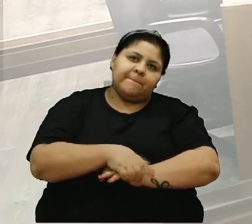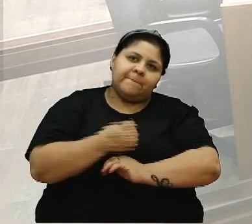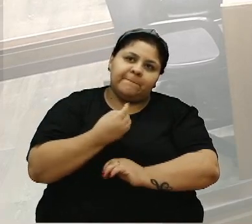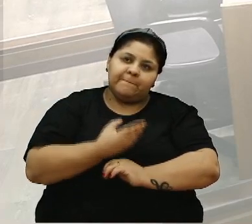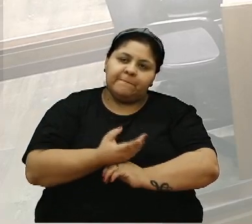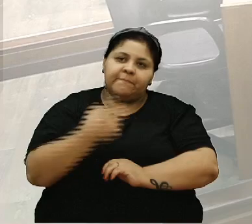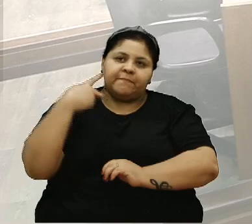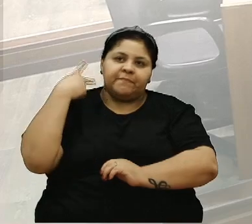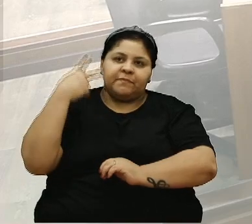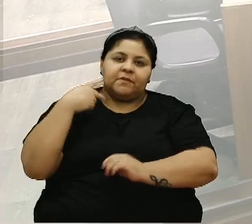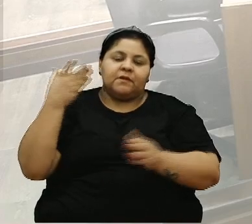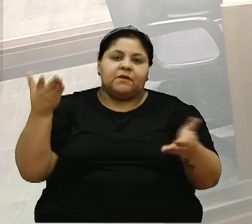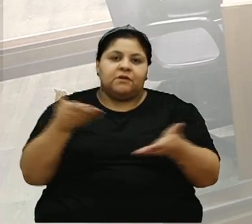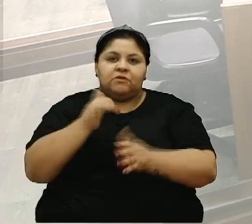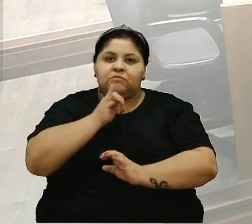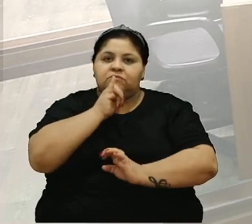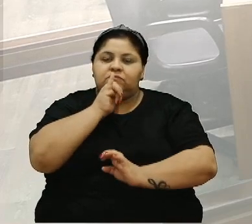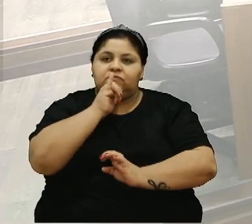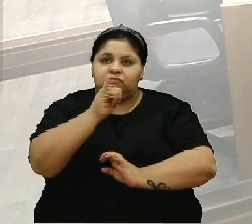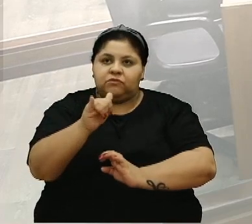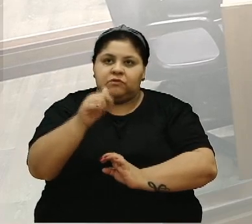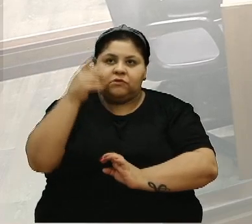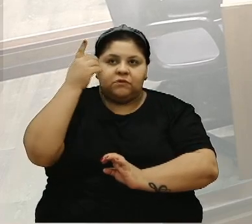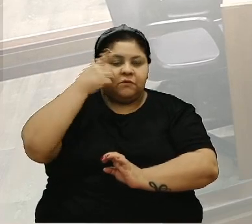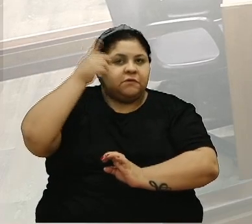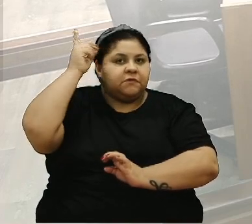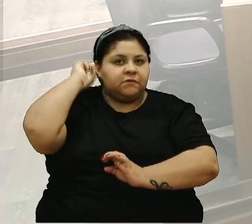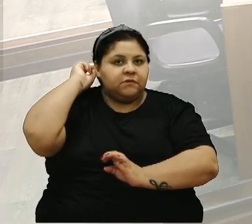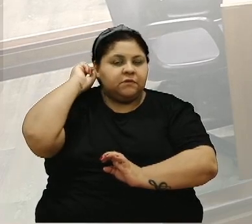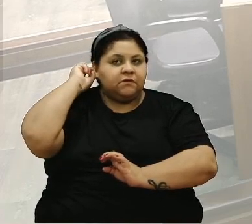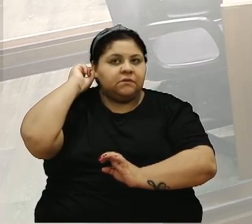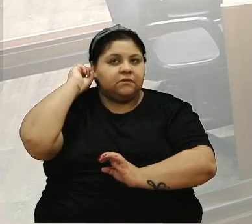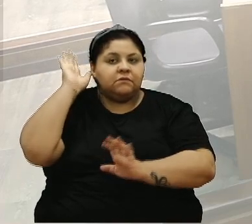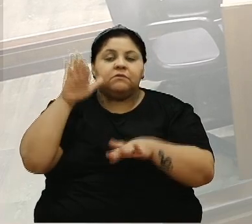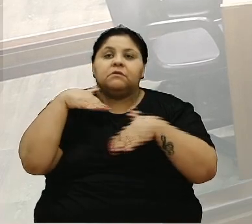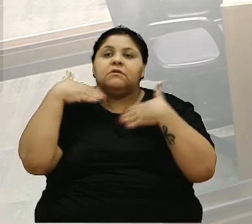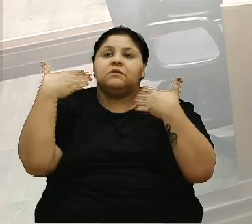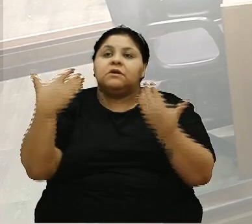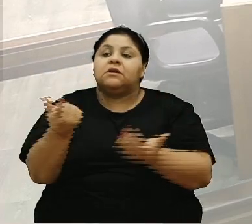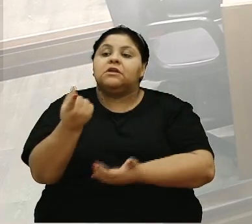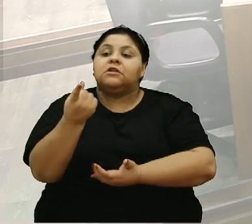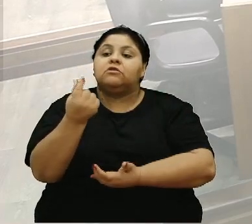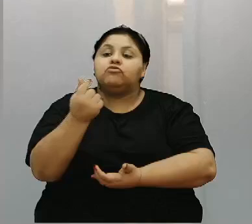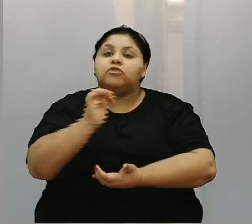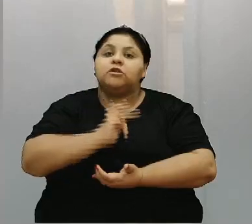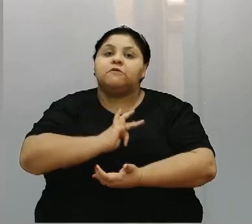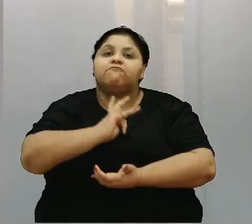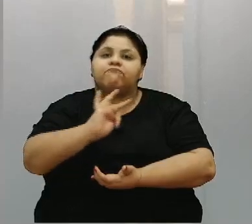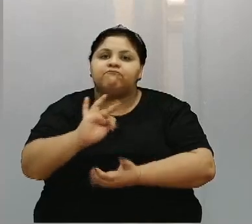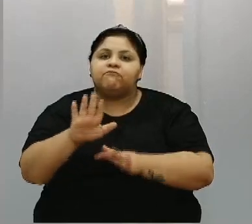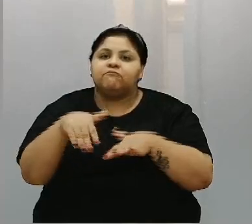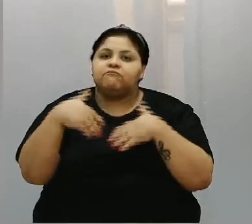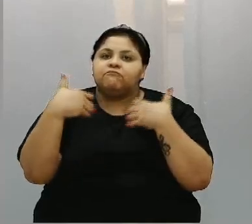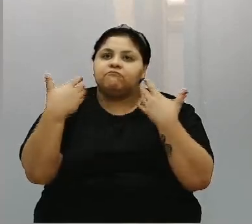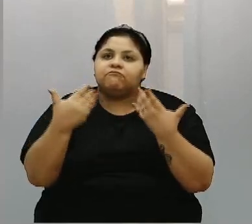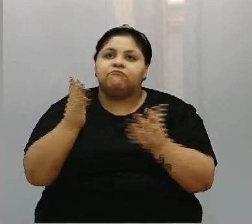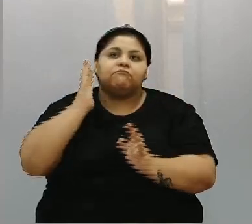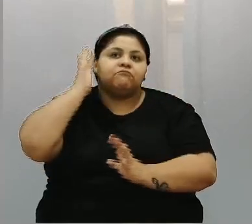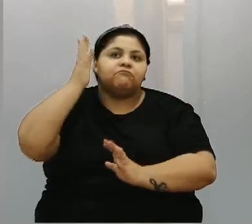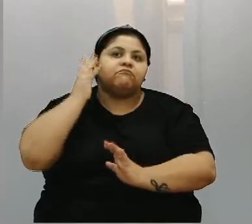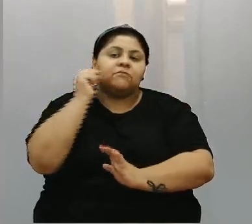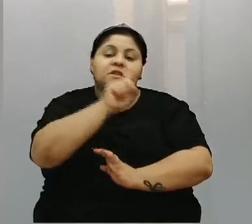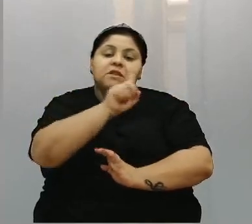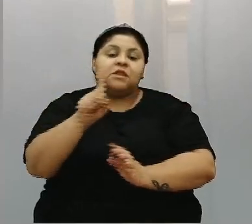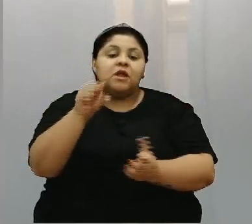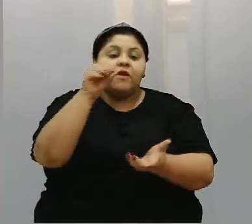já fui contemplada na fala do colega Lucas Gil, mas é isso, né? Cadê os recursos federais? Cadê, né? No discurso foi: não